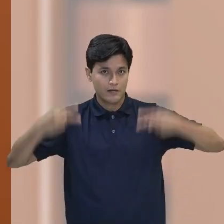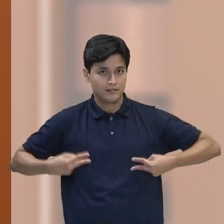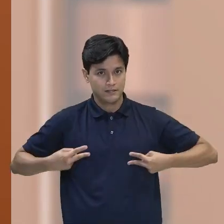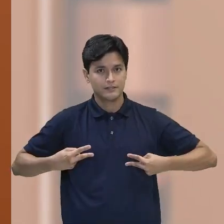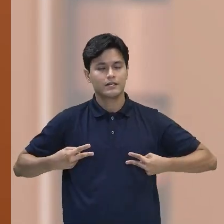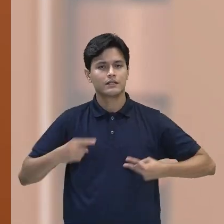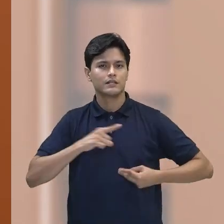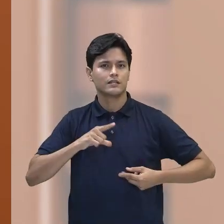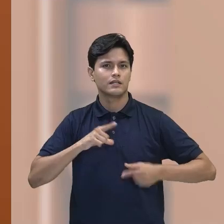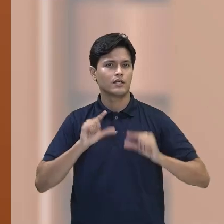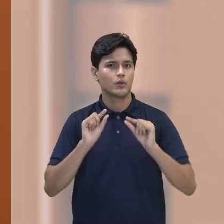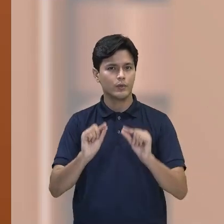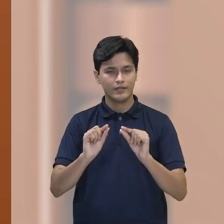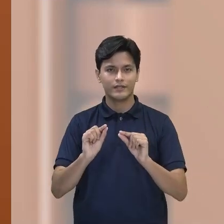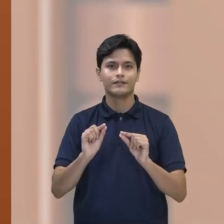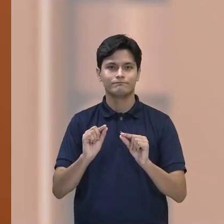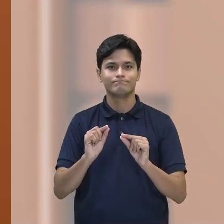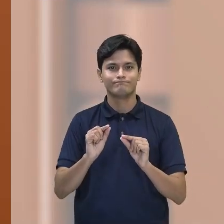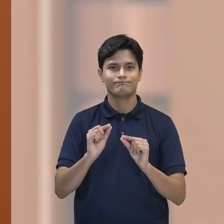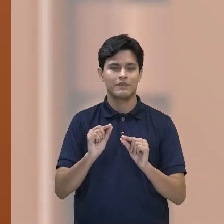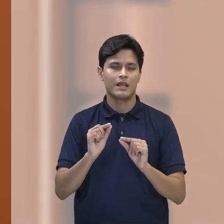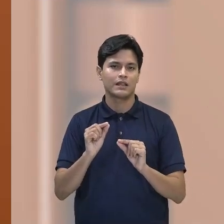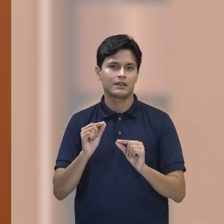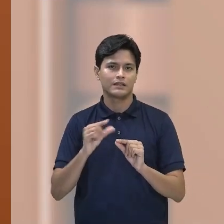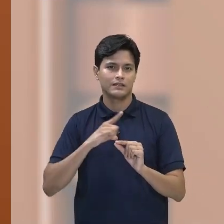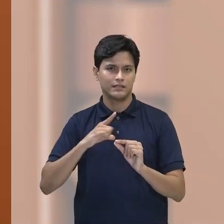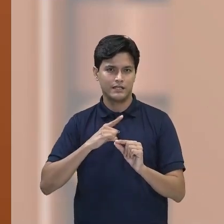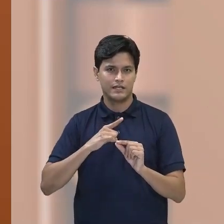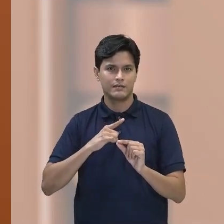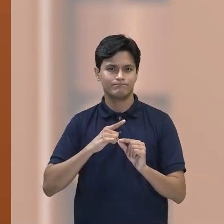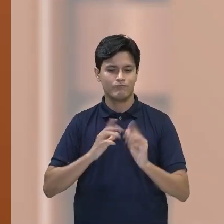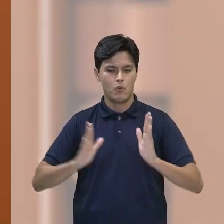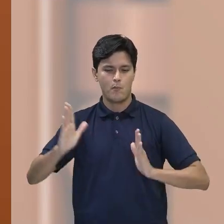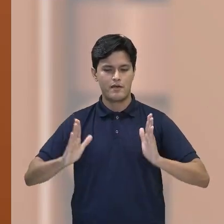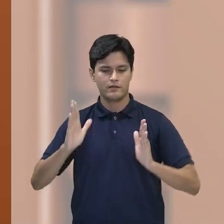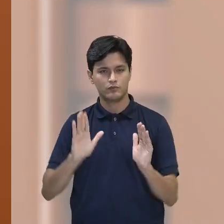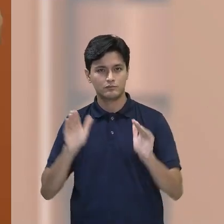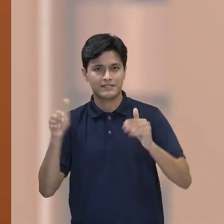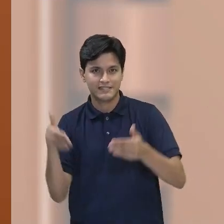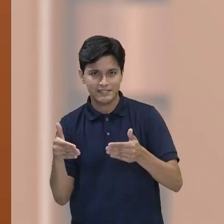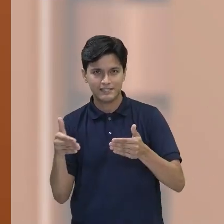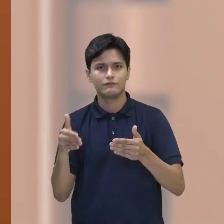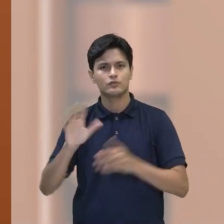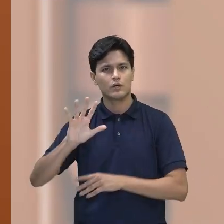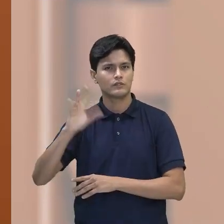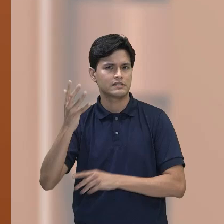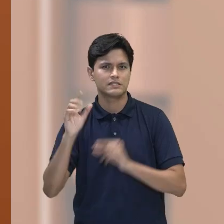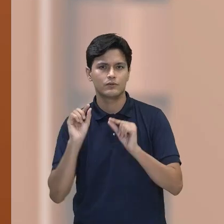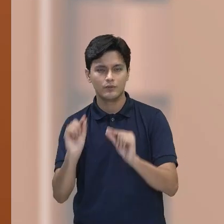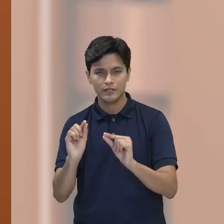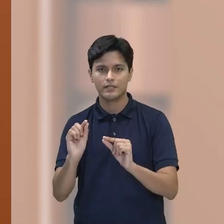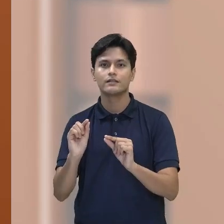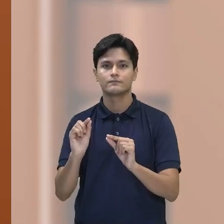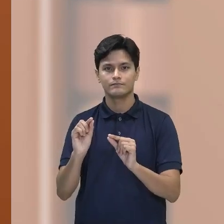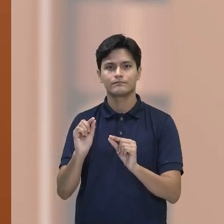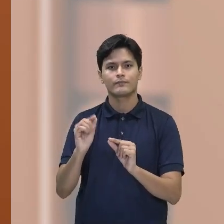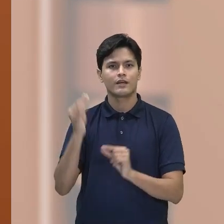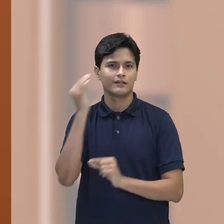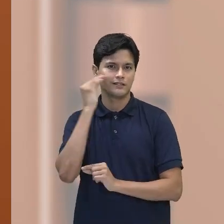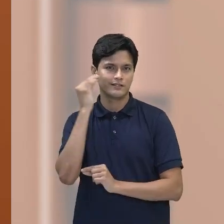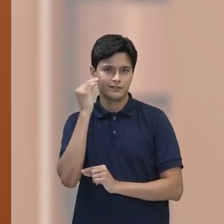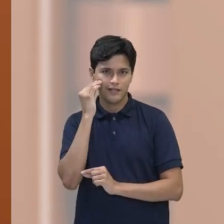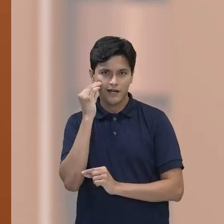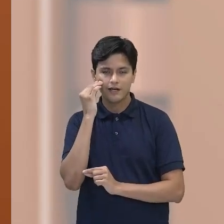tentou-se apagar, tentou-se esquecer, por exemplo, toda essa ideia dessa tradição,